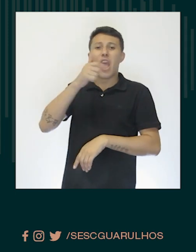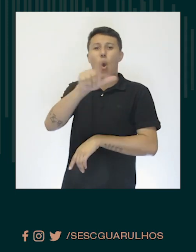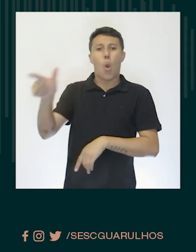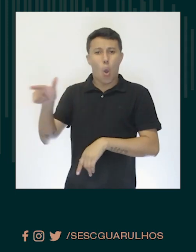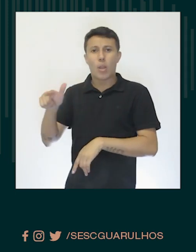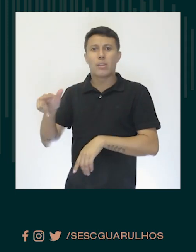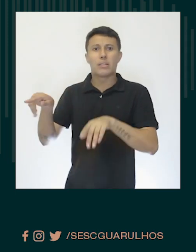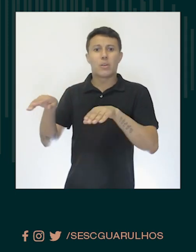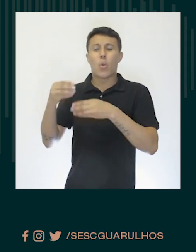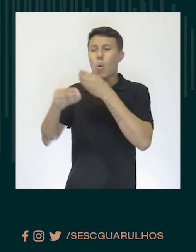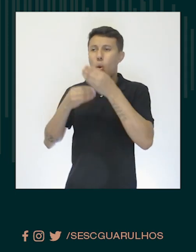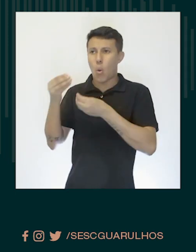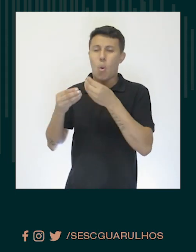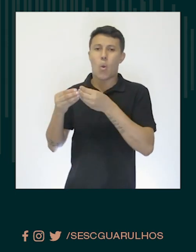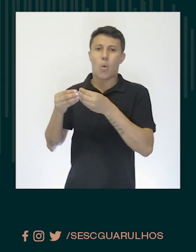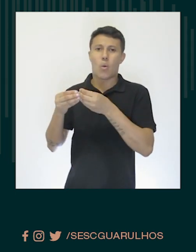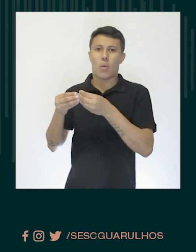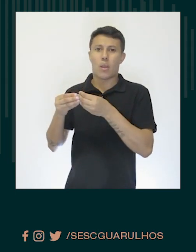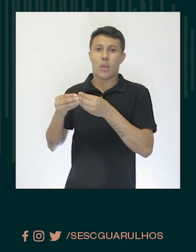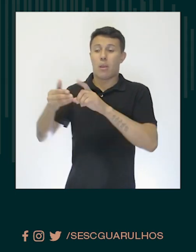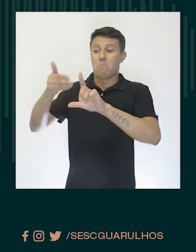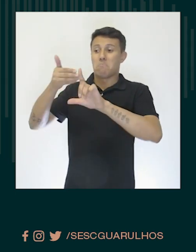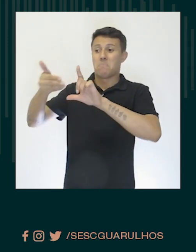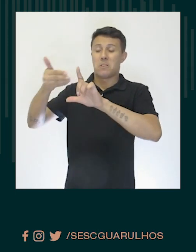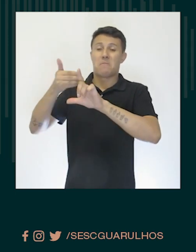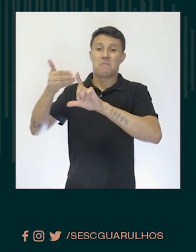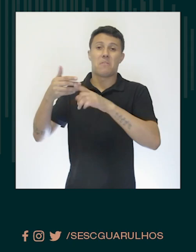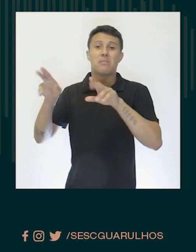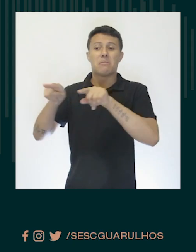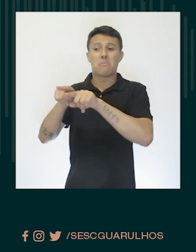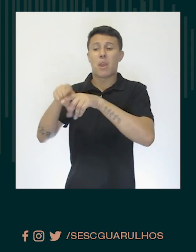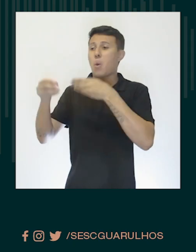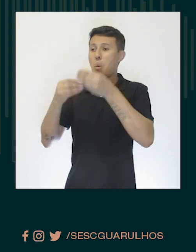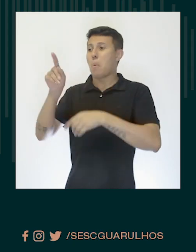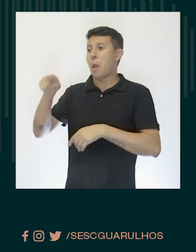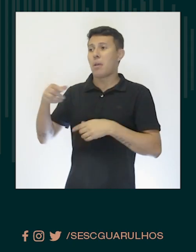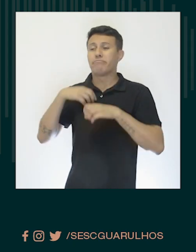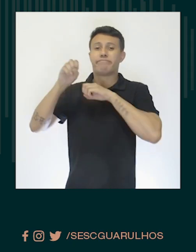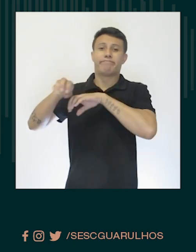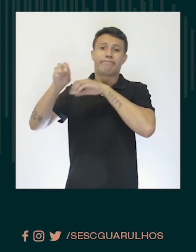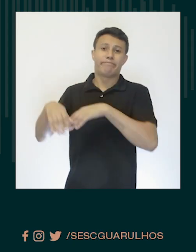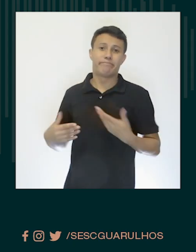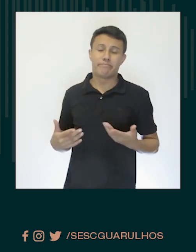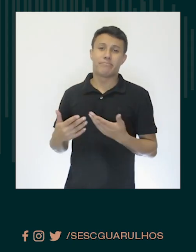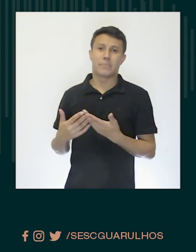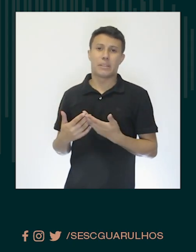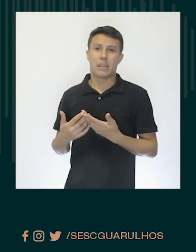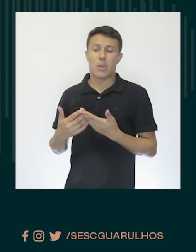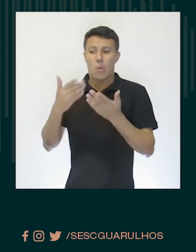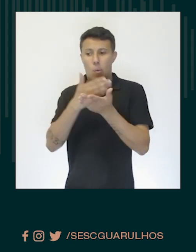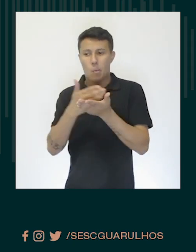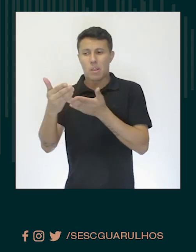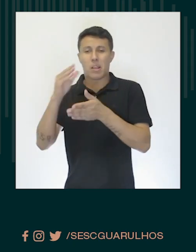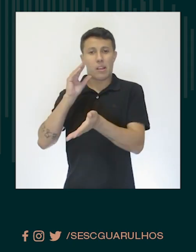meio da plataforma virtual, e estou trabalhando dessa forma. Estou começando a investir